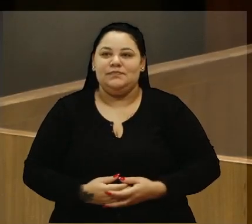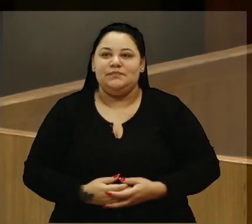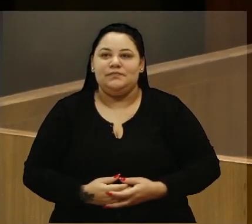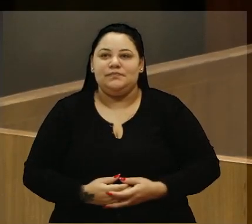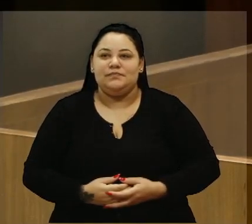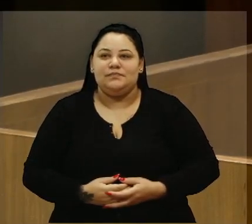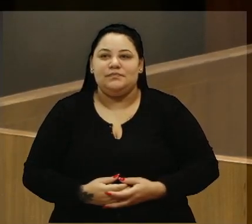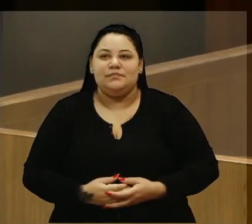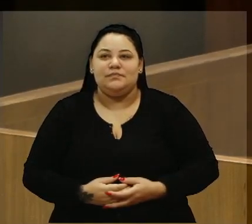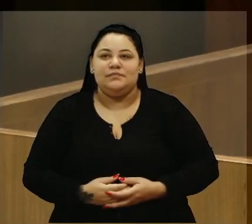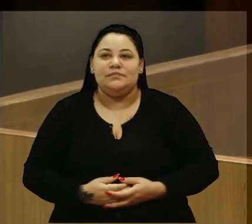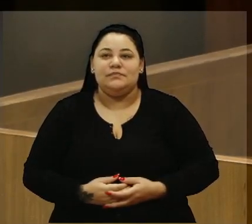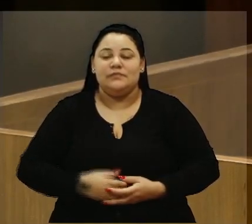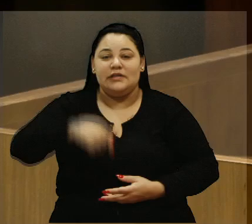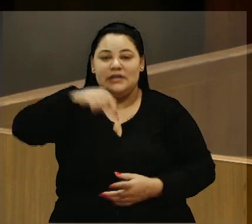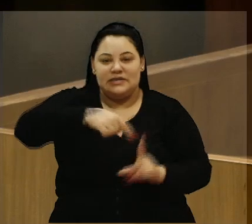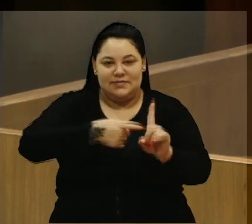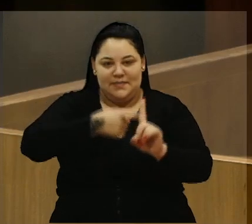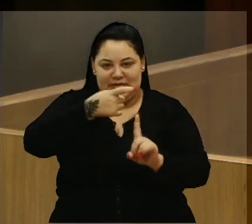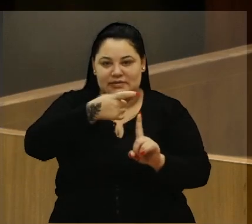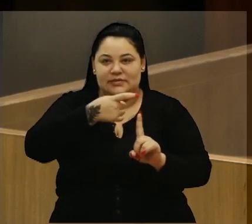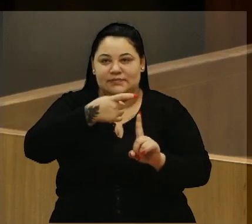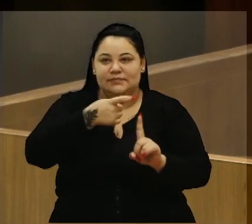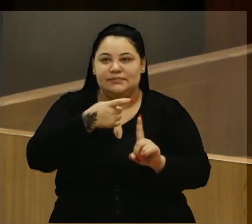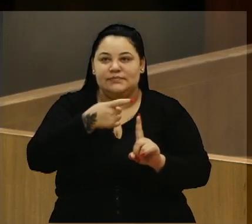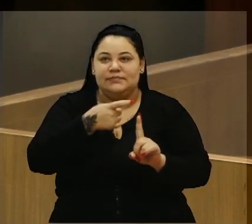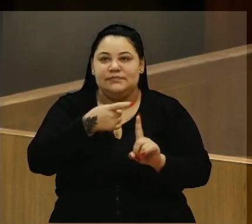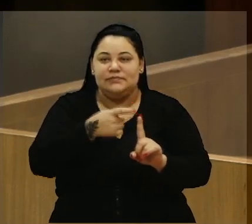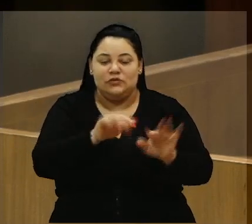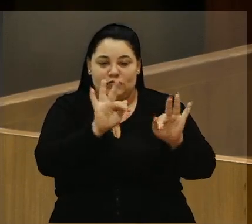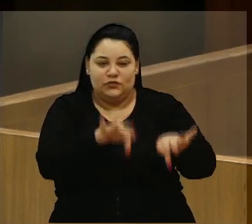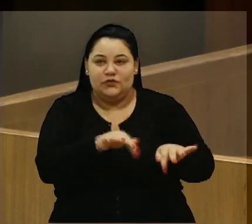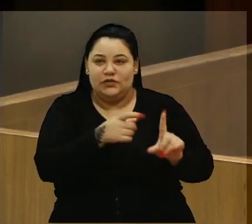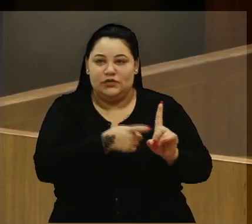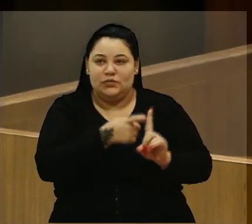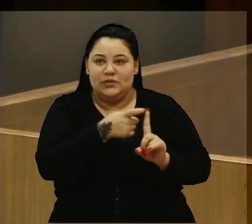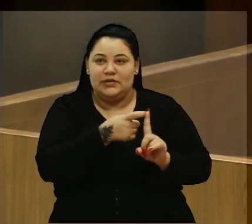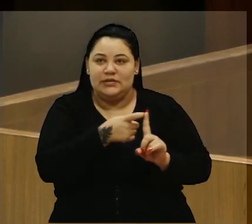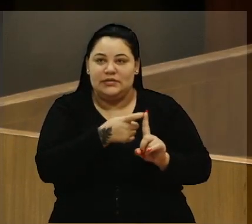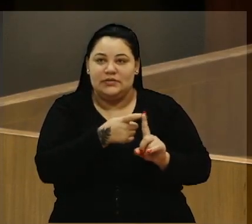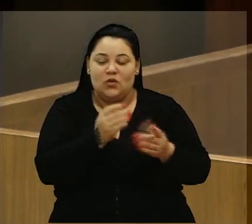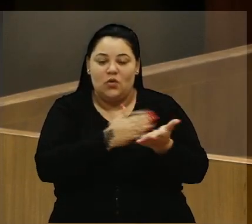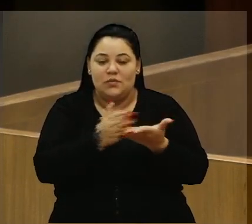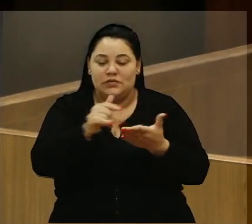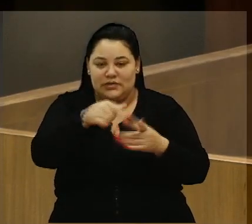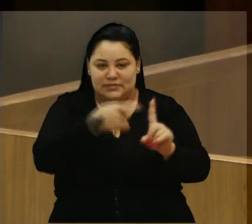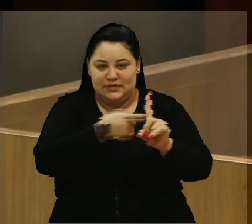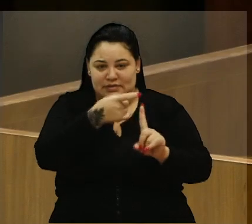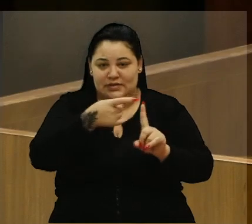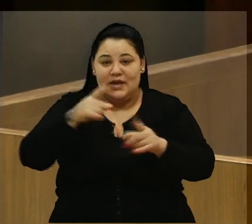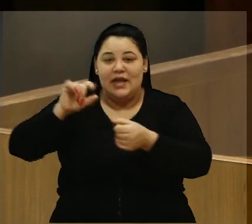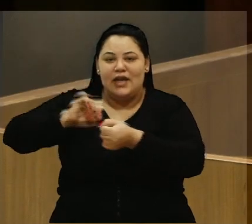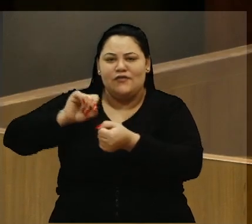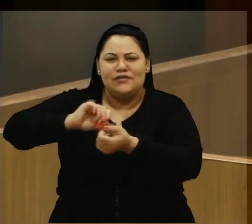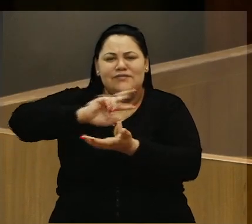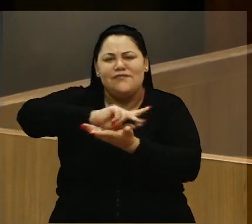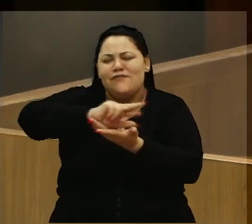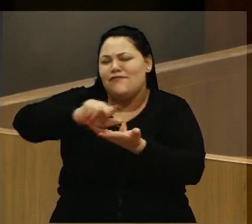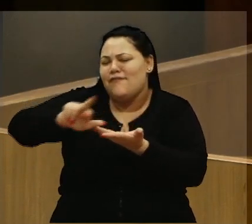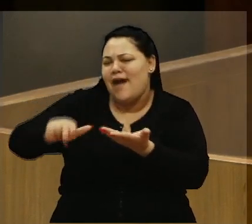Eu, nesse mês aqui, no final do mês, esse início deste mês, eu fiz uma bateria de